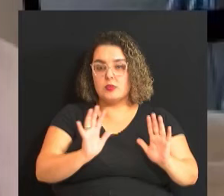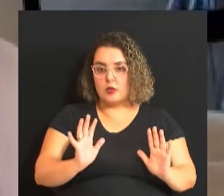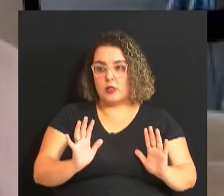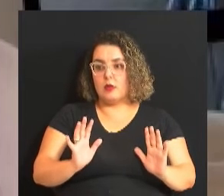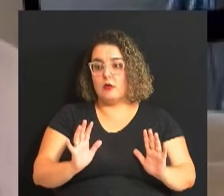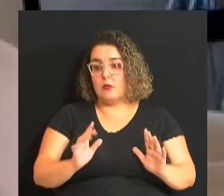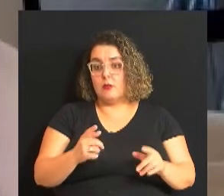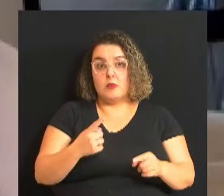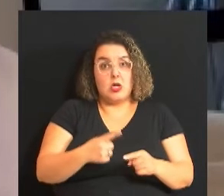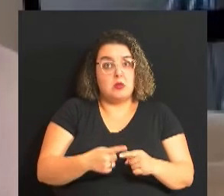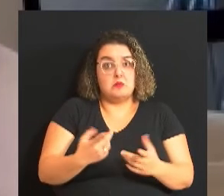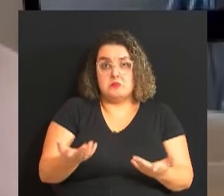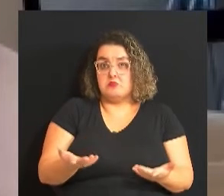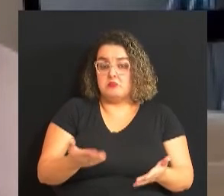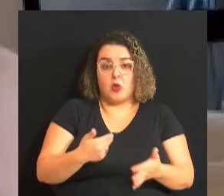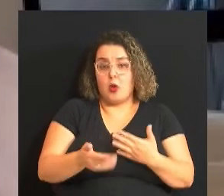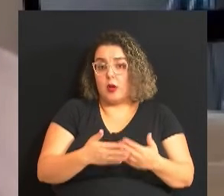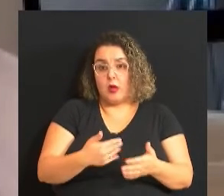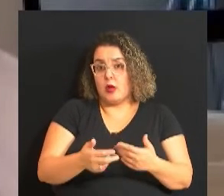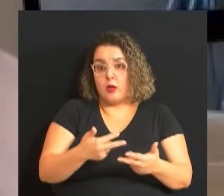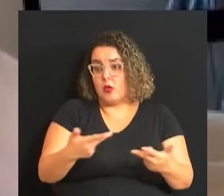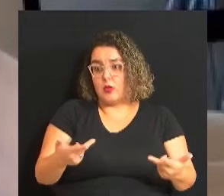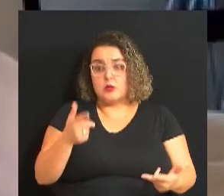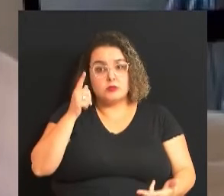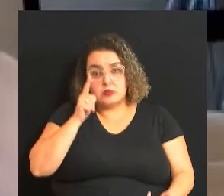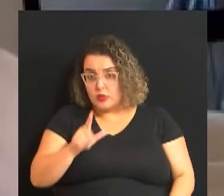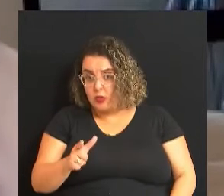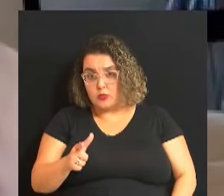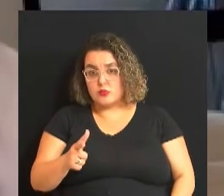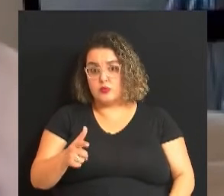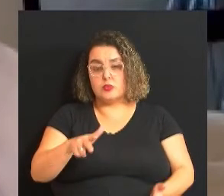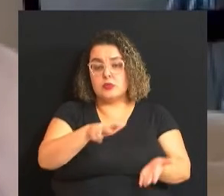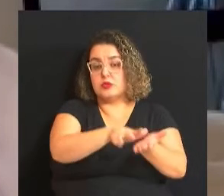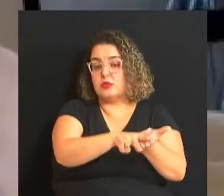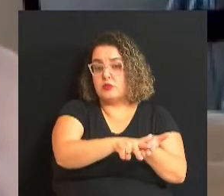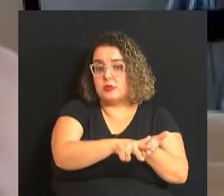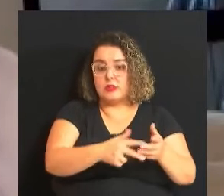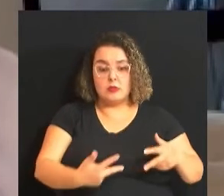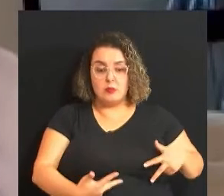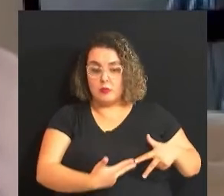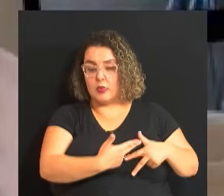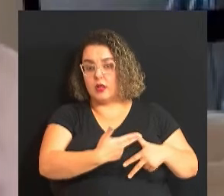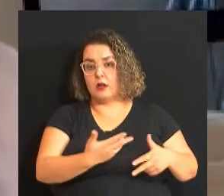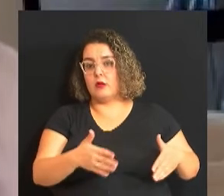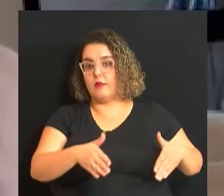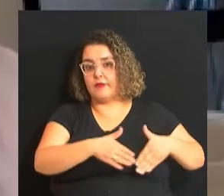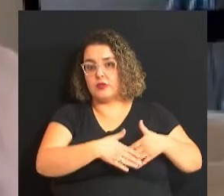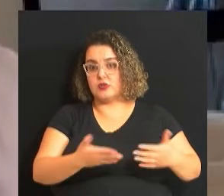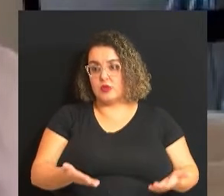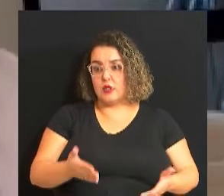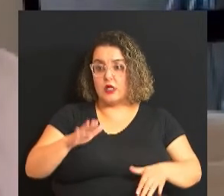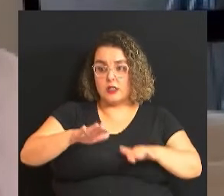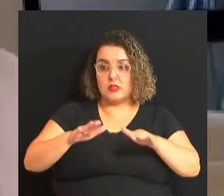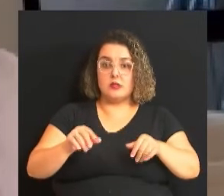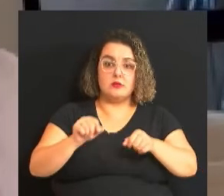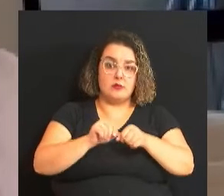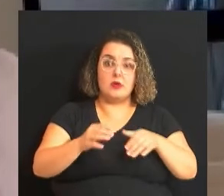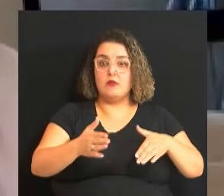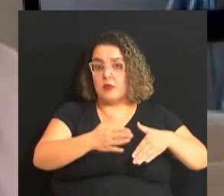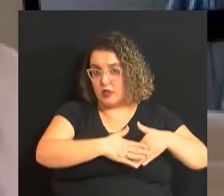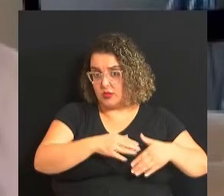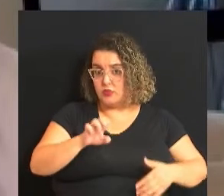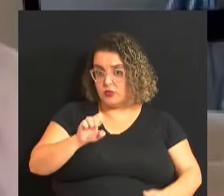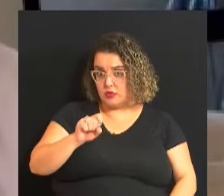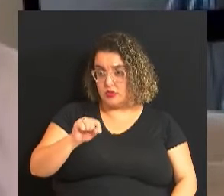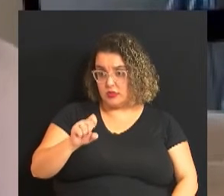um motivo qualquer, que ela não conseguiu a sua internação. Então, às vezes a gente faz o fechamento do estômago